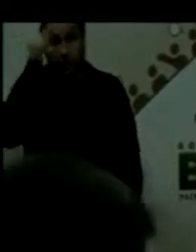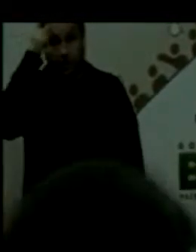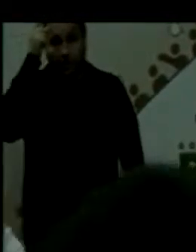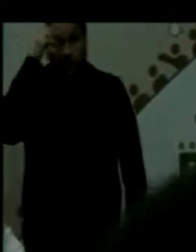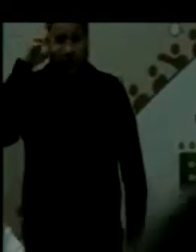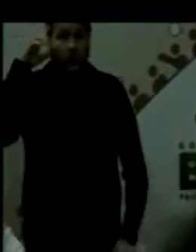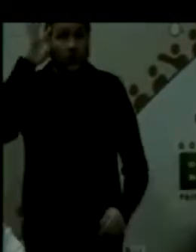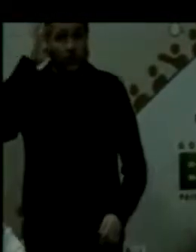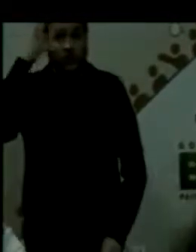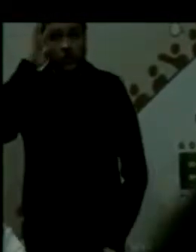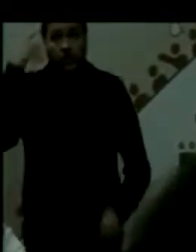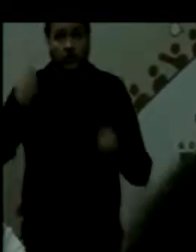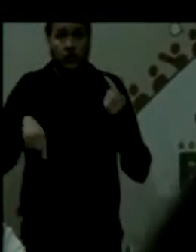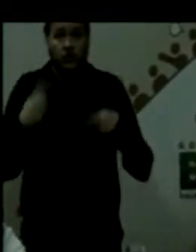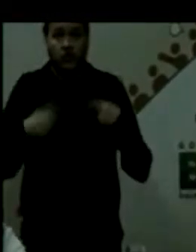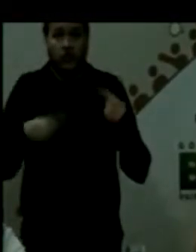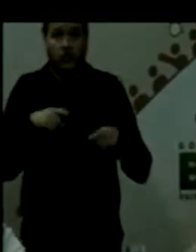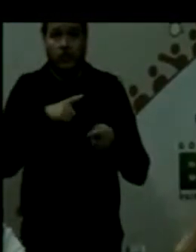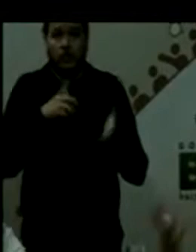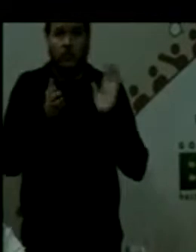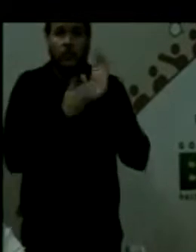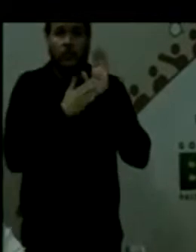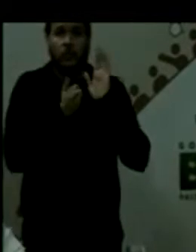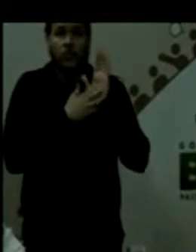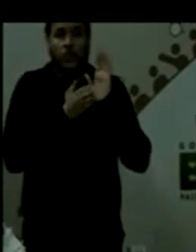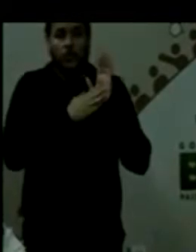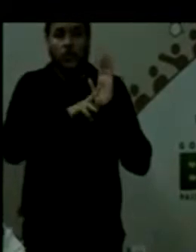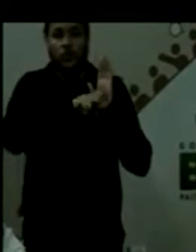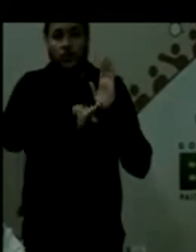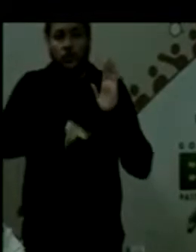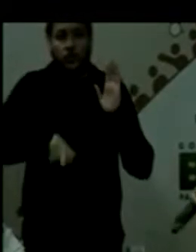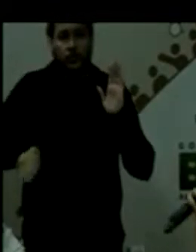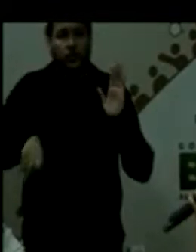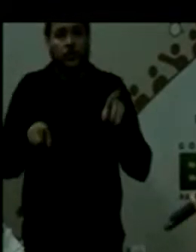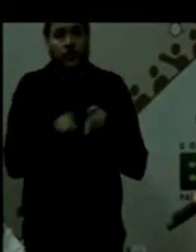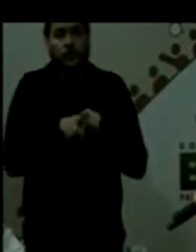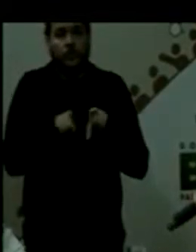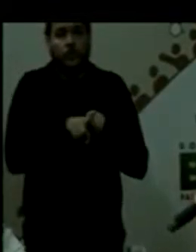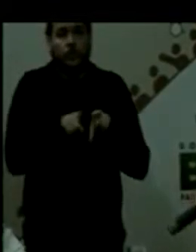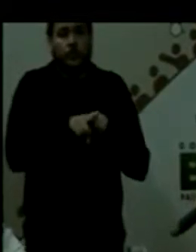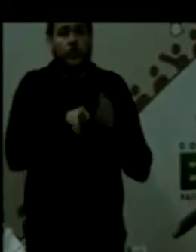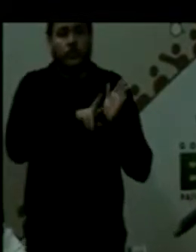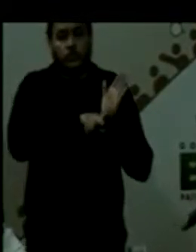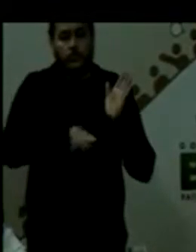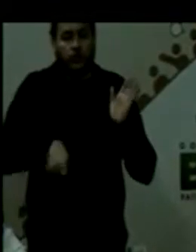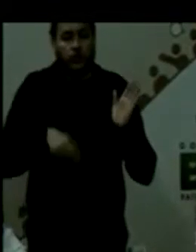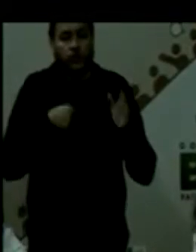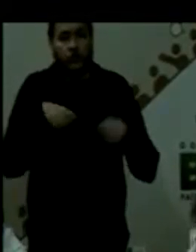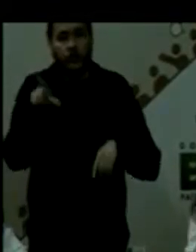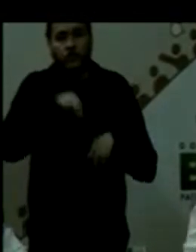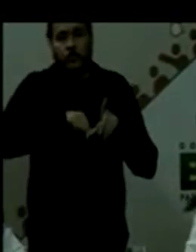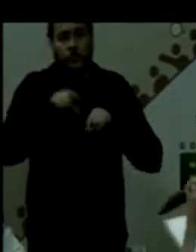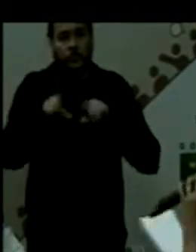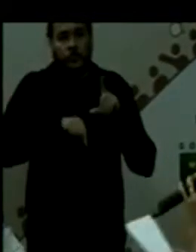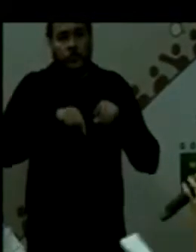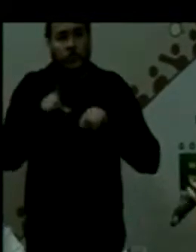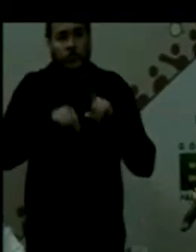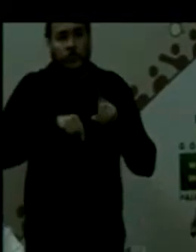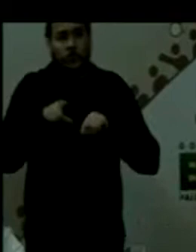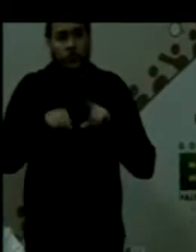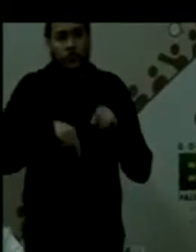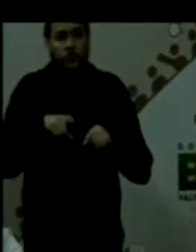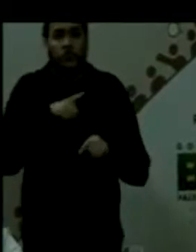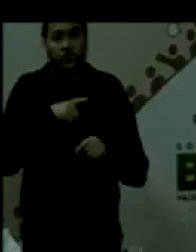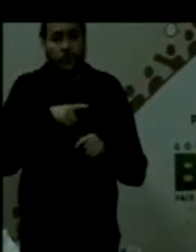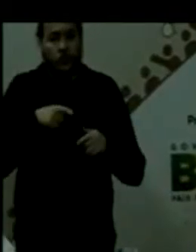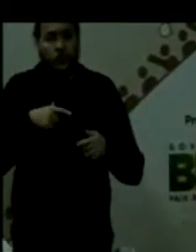partir dessas ideias, foram propostas várias questões e as questões escolhidas, as que